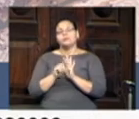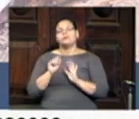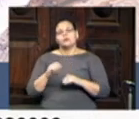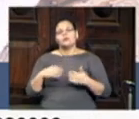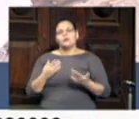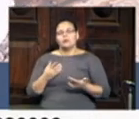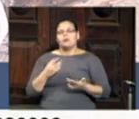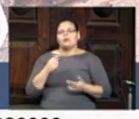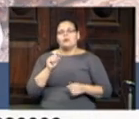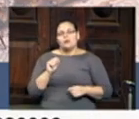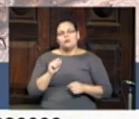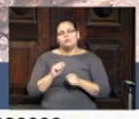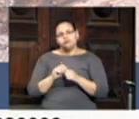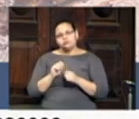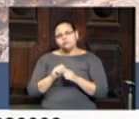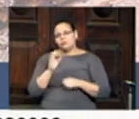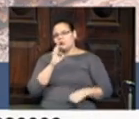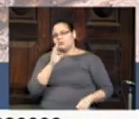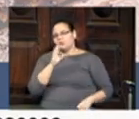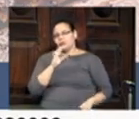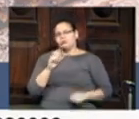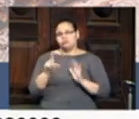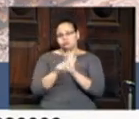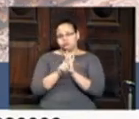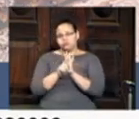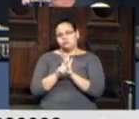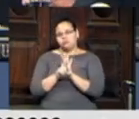venha regulamentar o mais rápido possível essa lei.